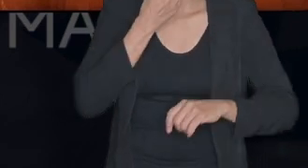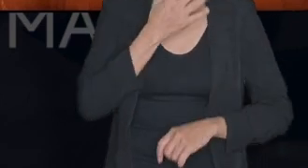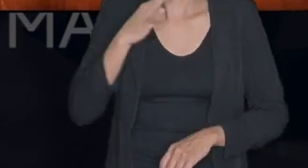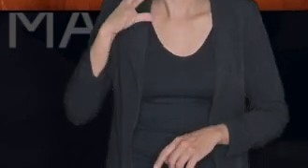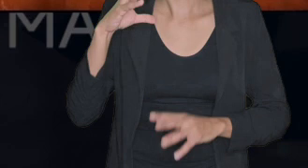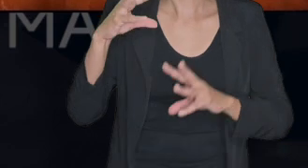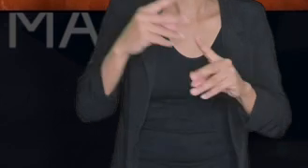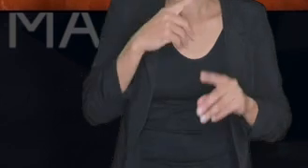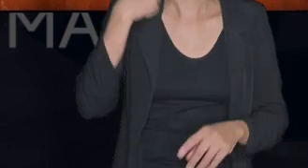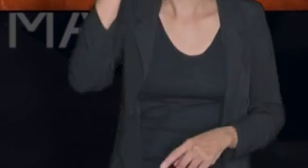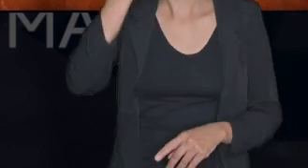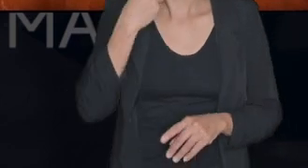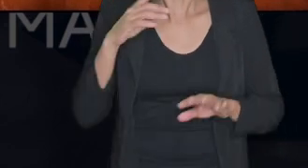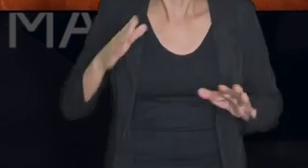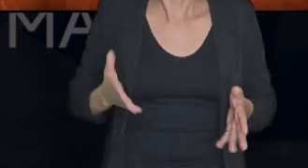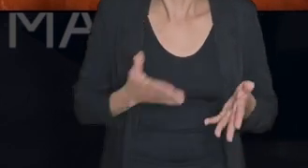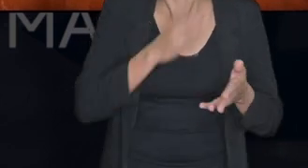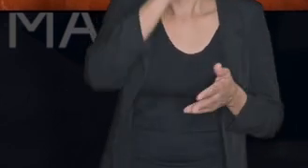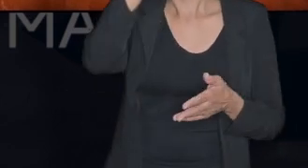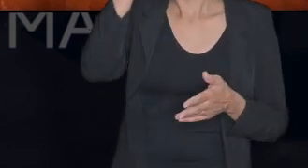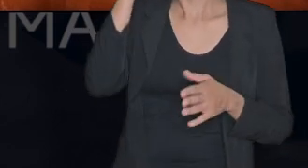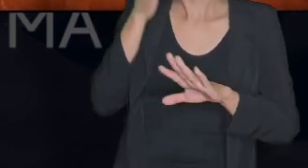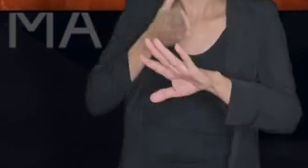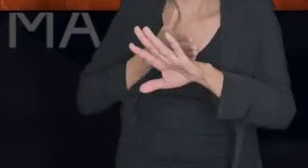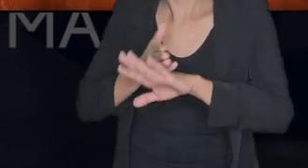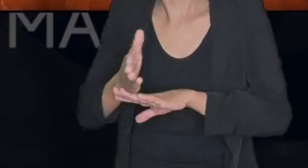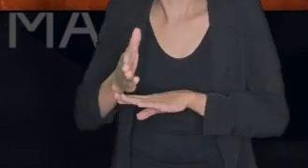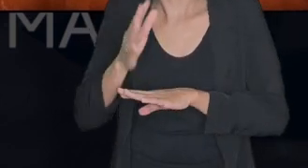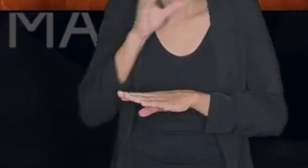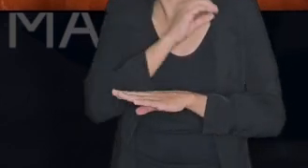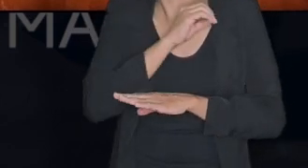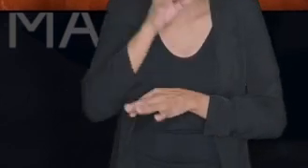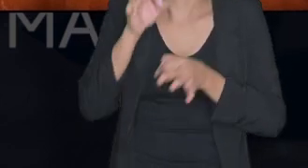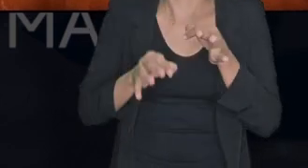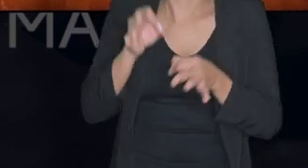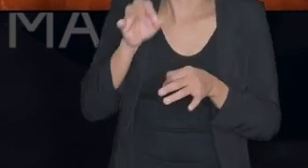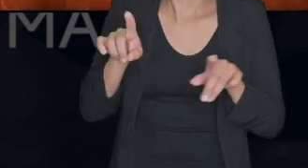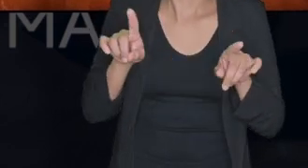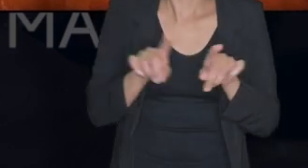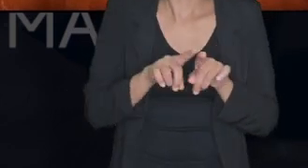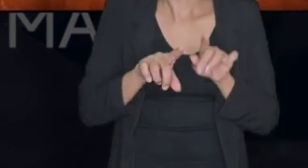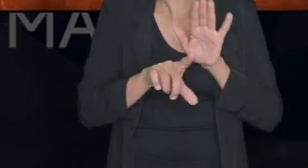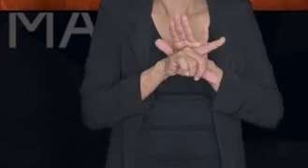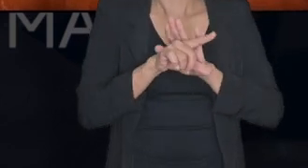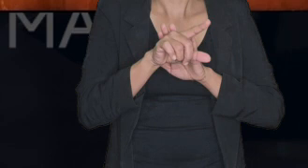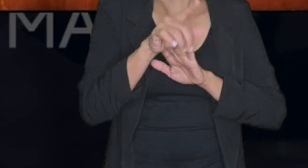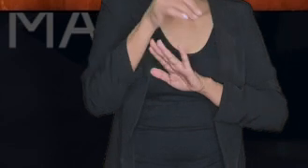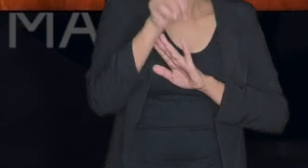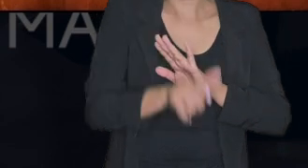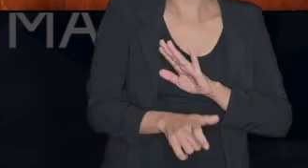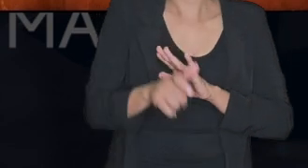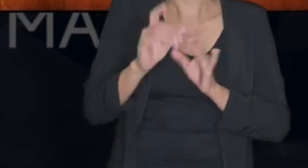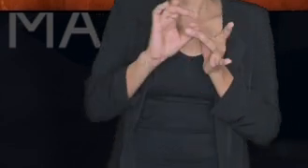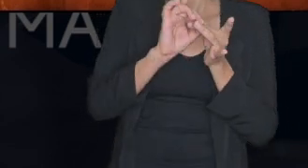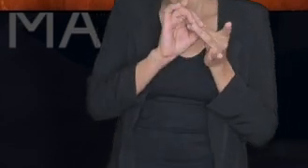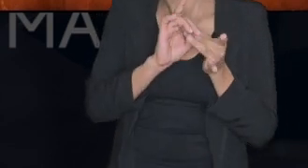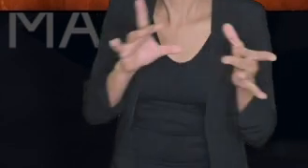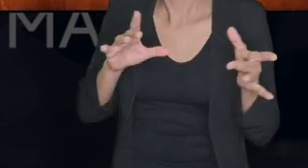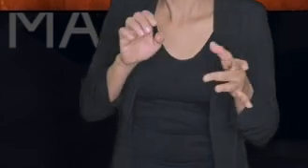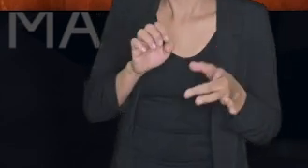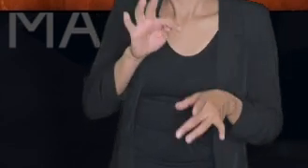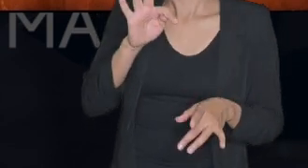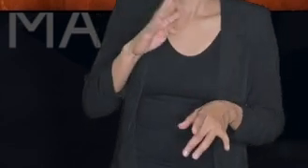esse fim. Seria bom também que o legislador passasse a autorizar o extrajudicial a fazer divórcio